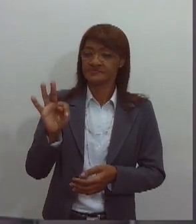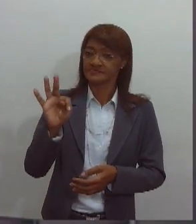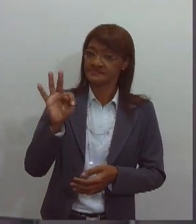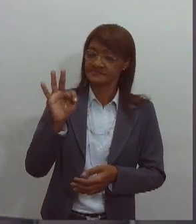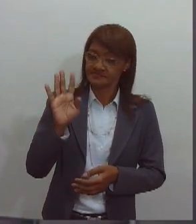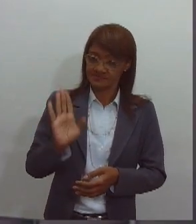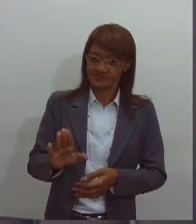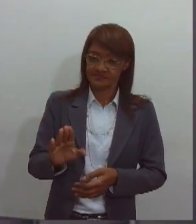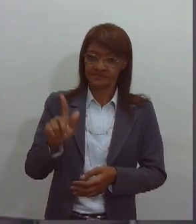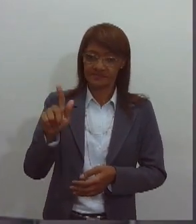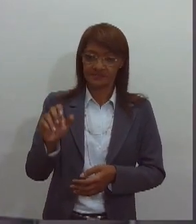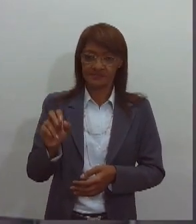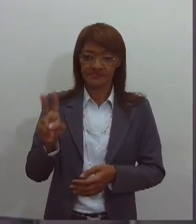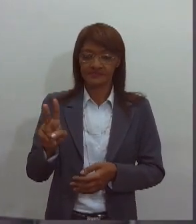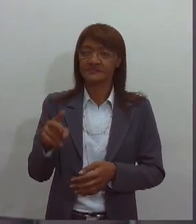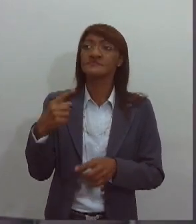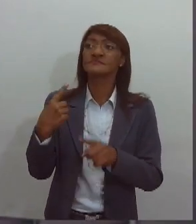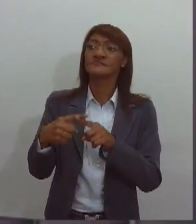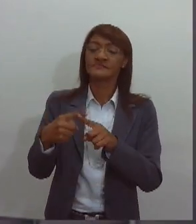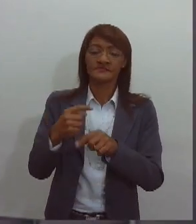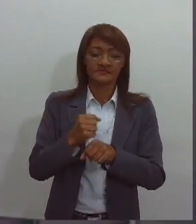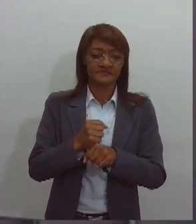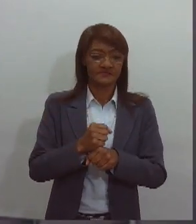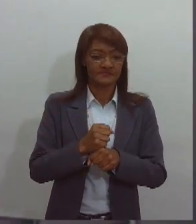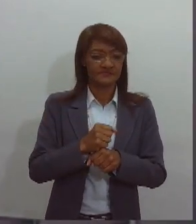para esse evento?